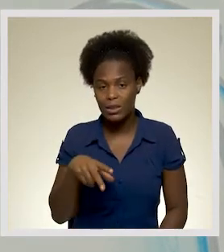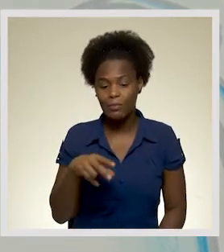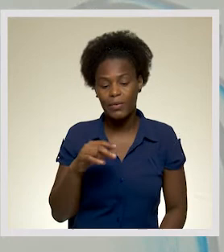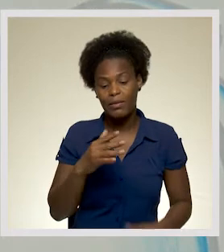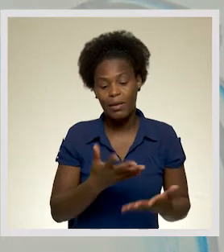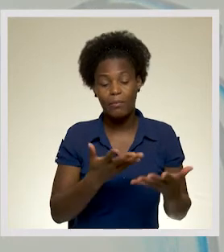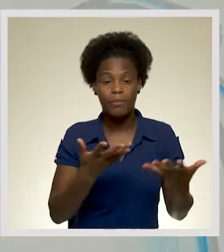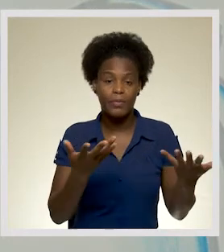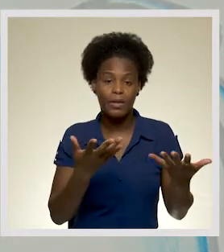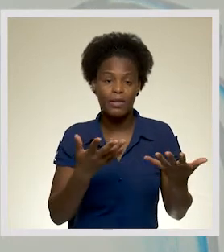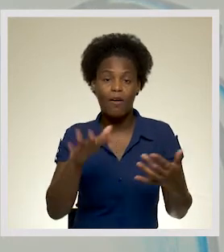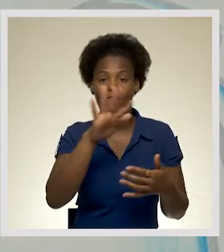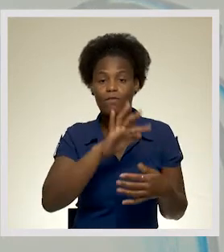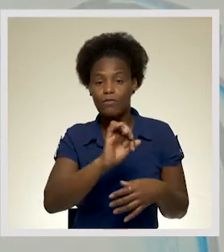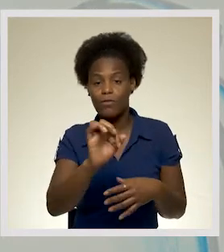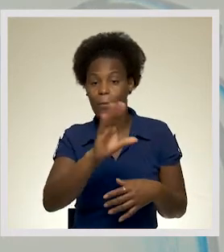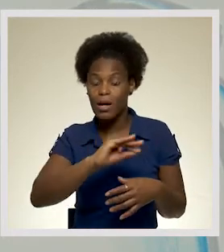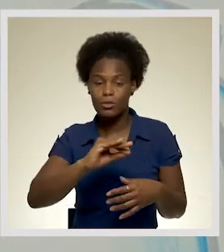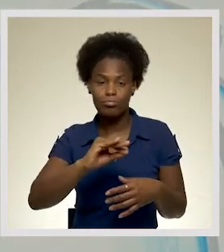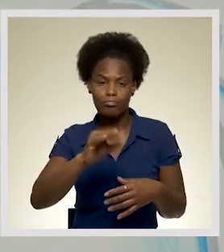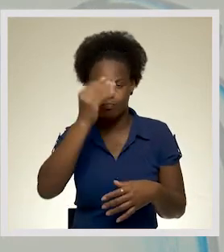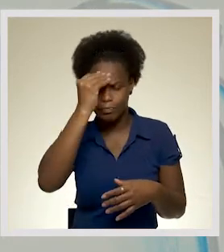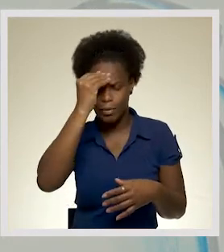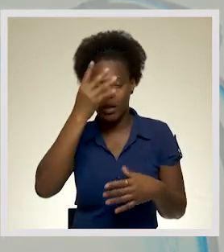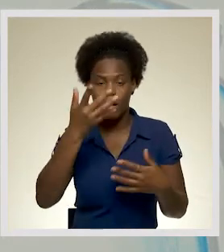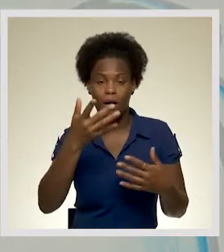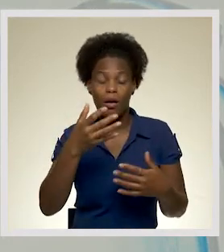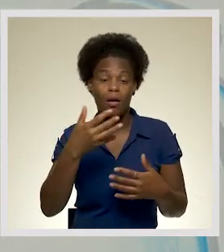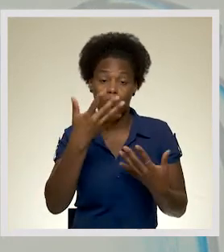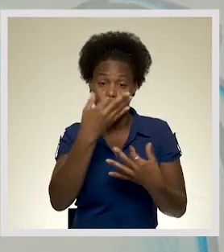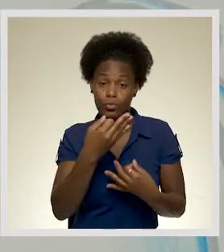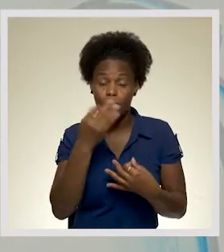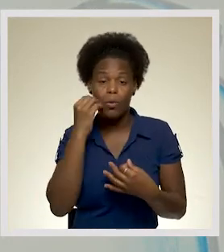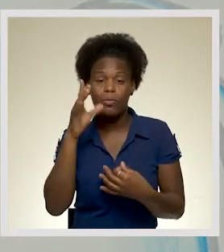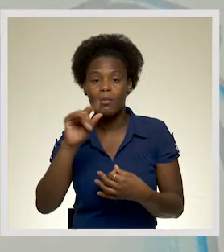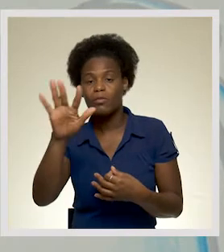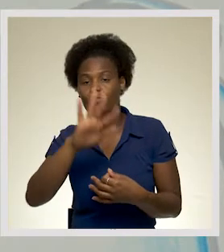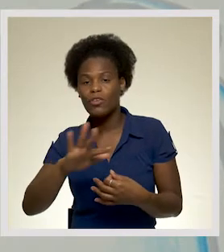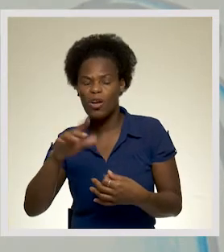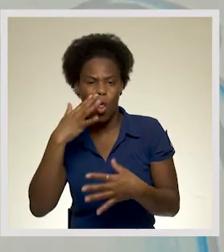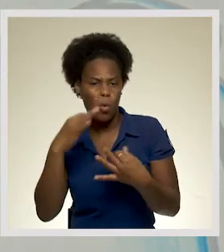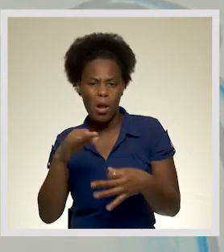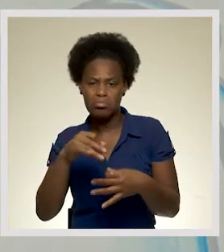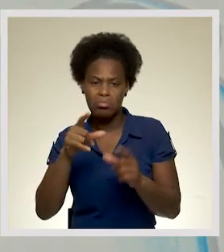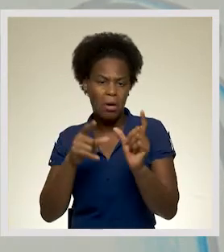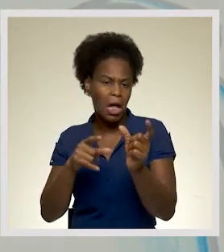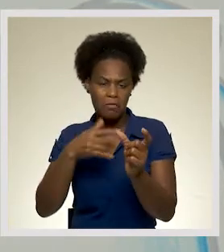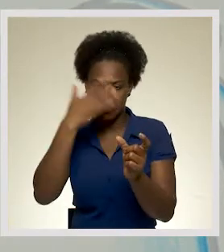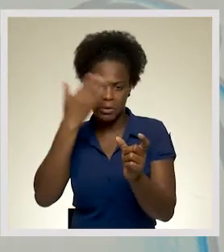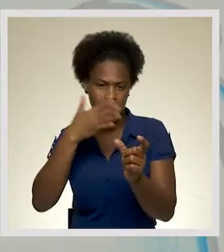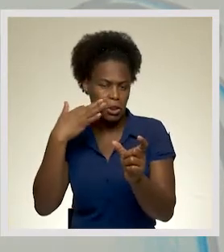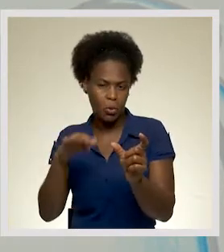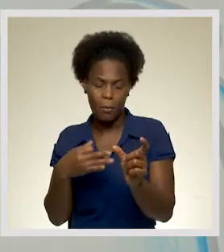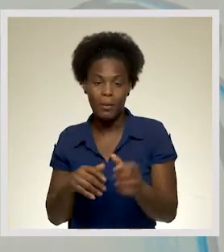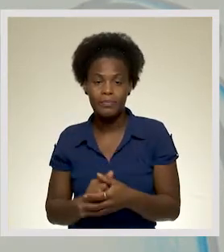seu estilo mais culto, como também no seu estilo coloquial. E agora